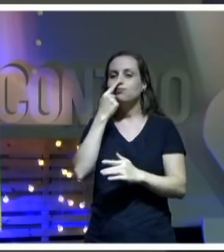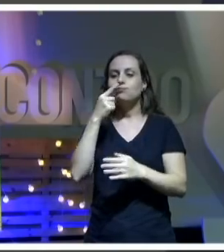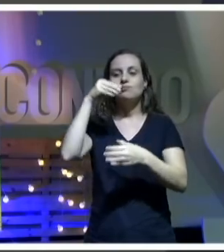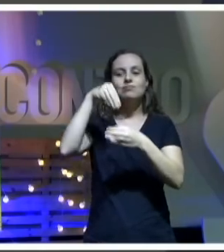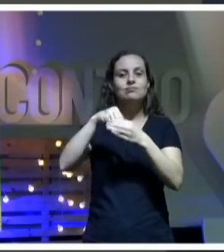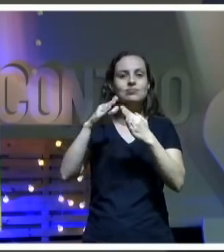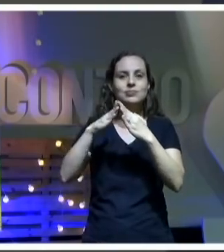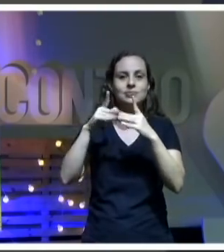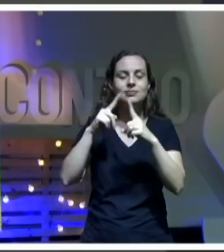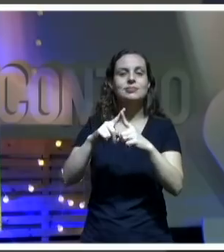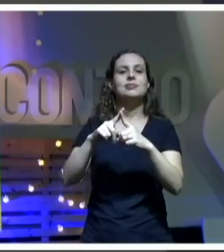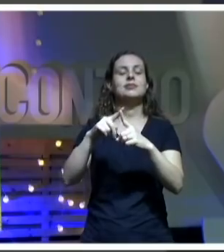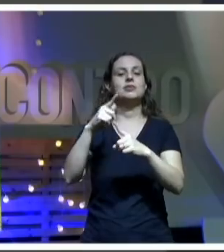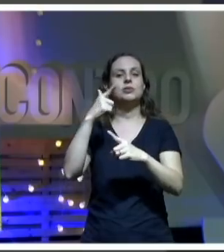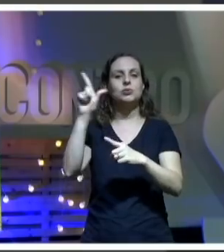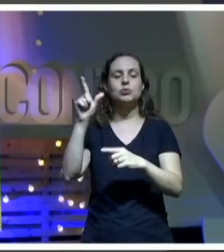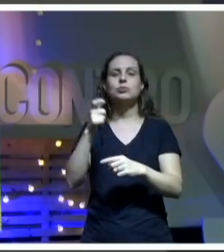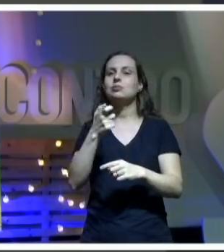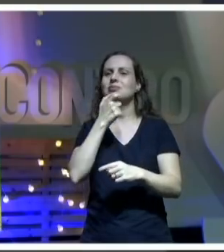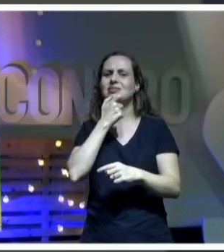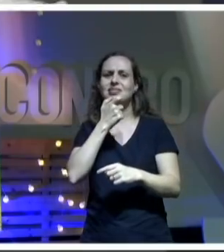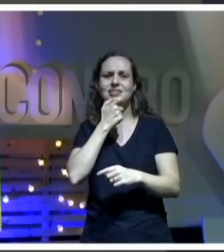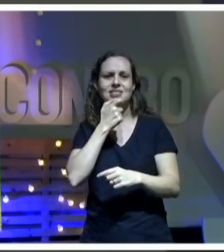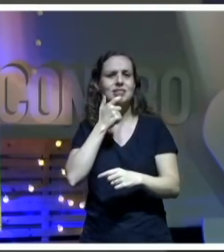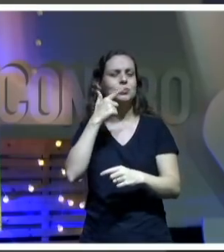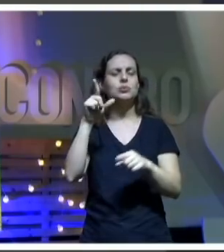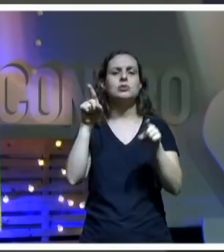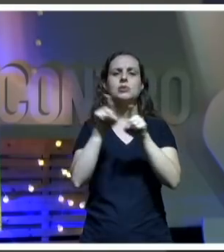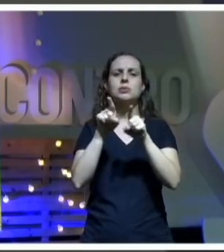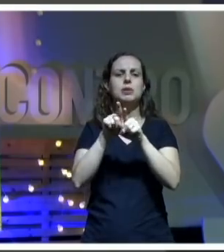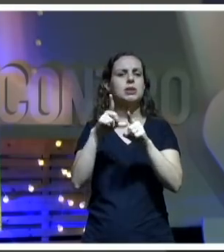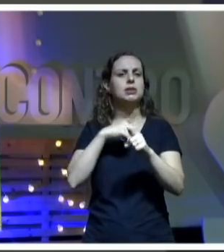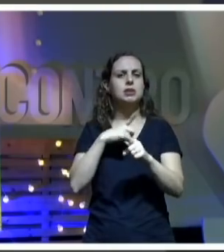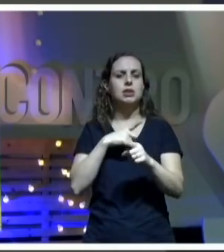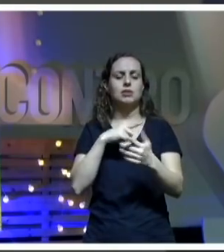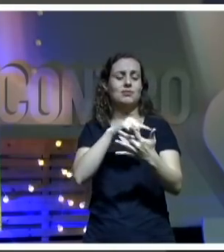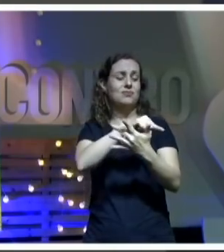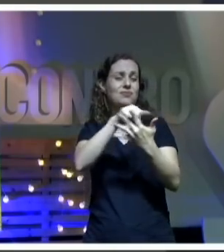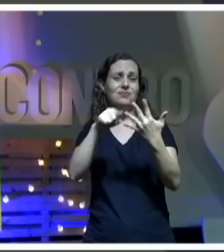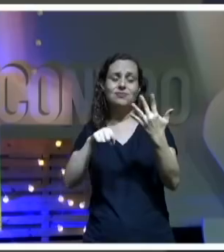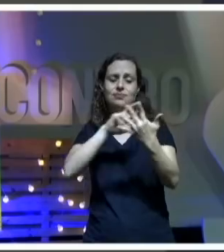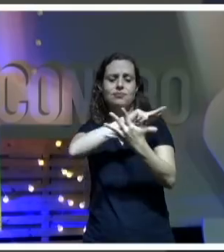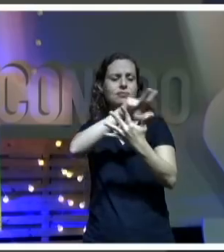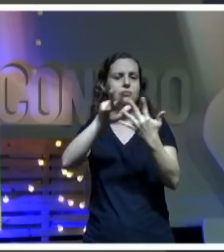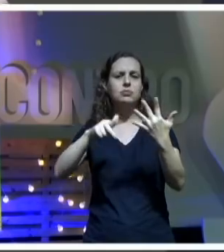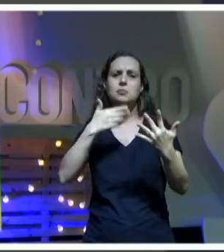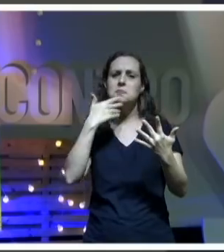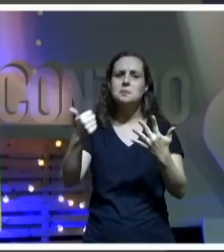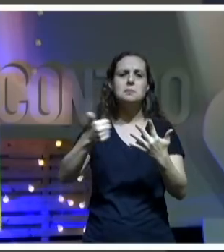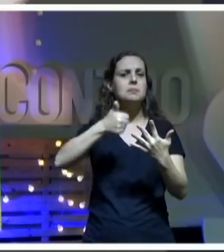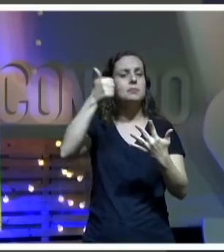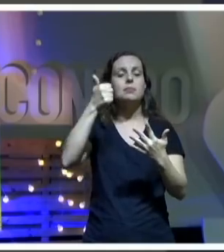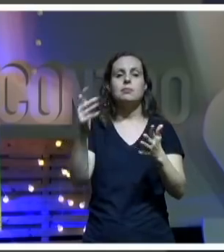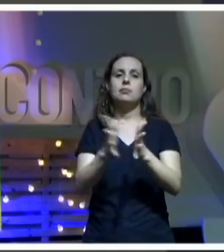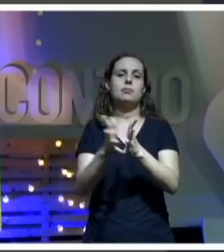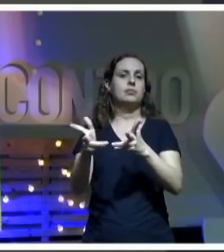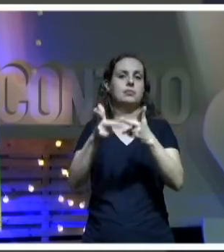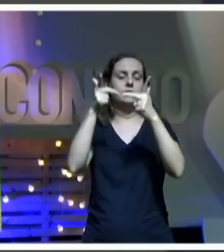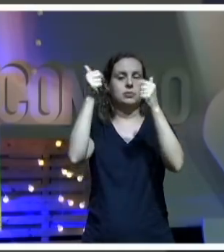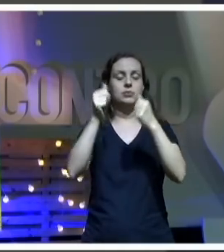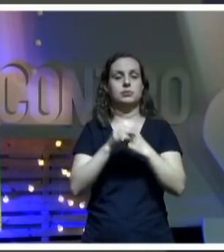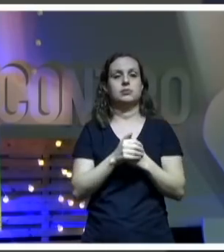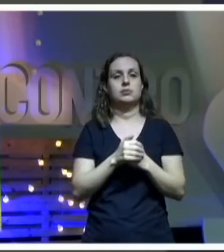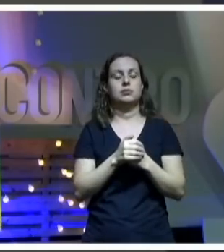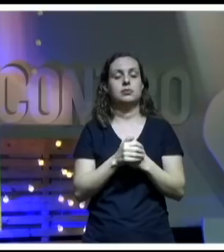packer o hilton o brasil volte que eram acadêmicos brilhantes vai escrever um livro pra todo mundo lê